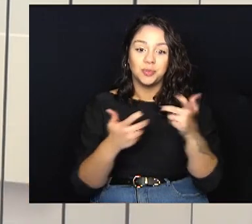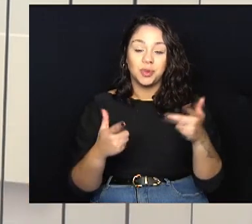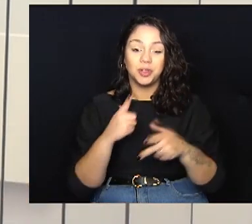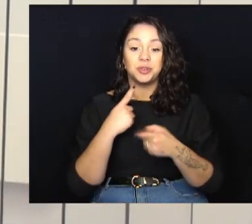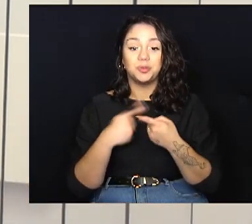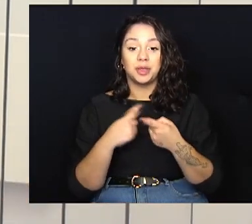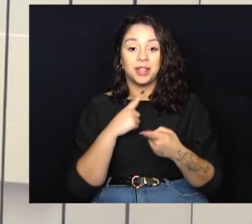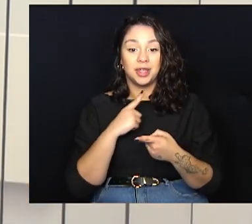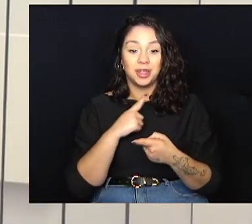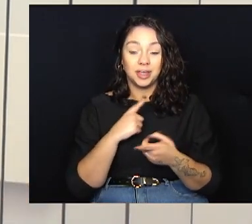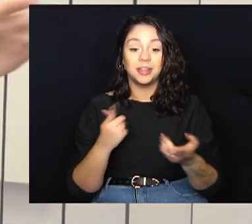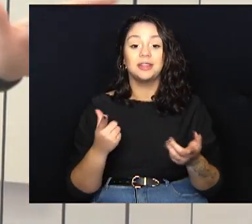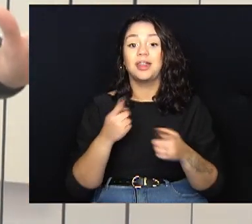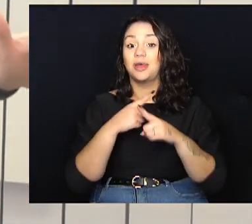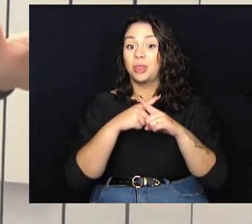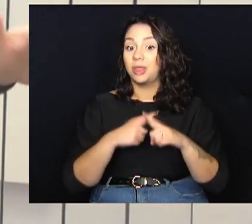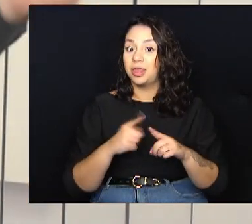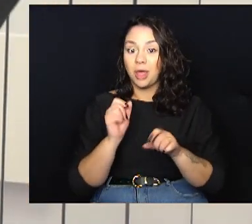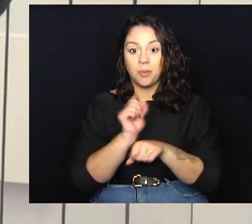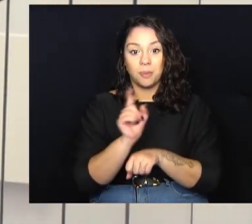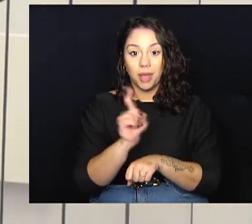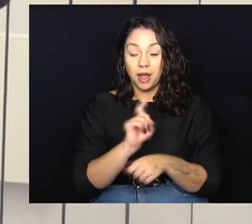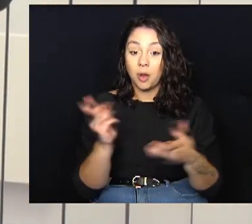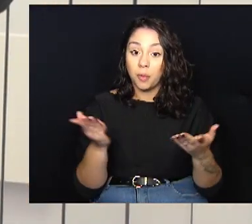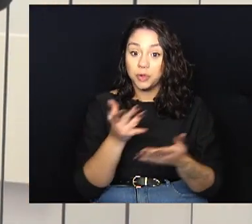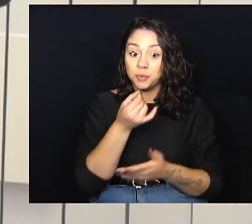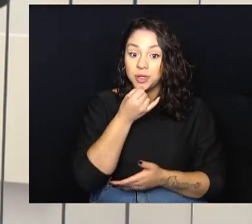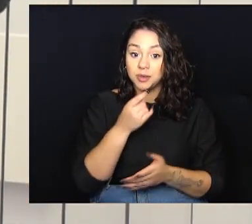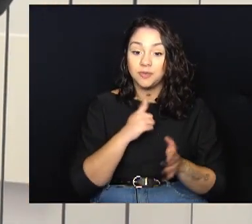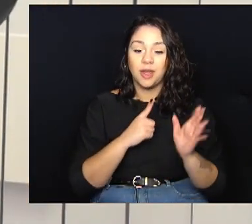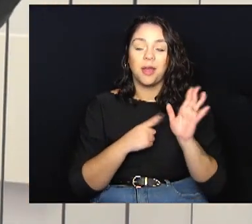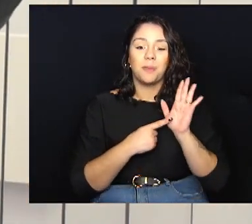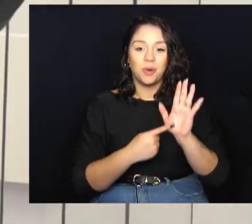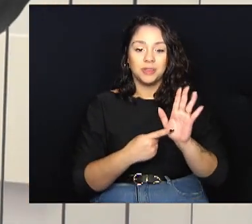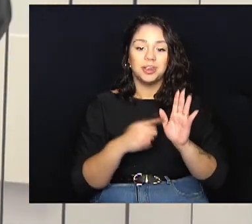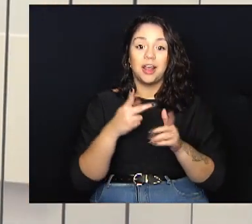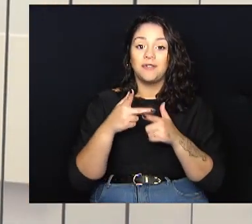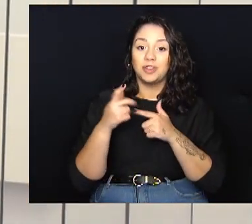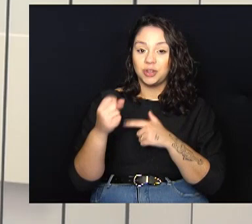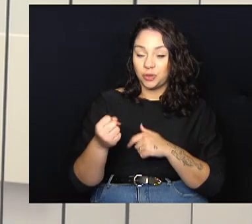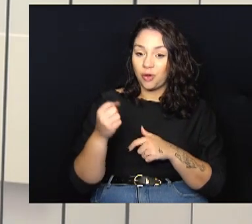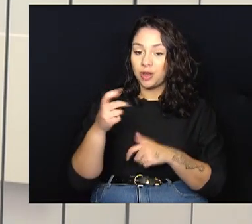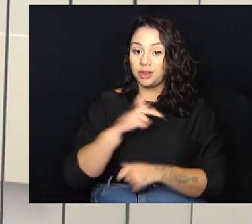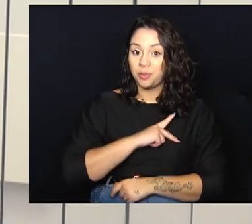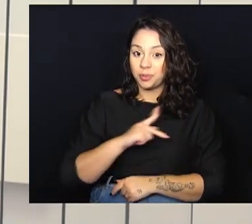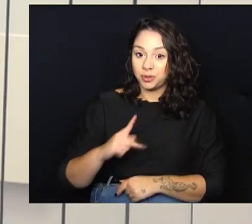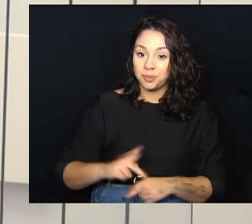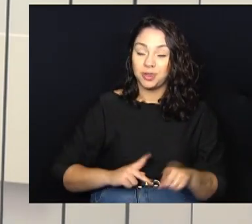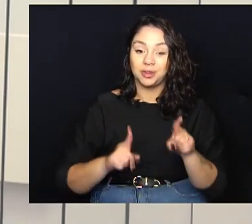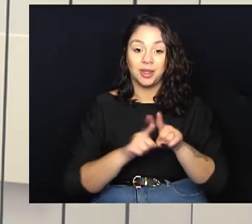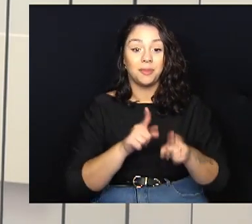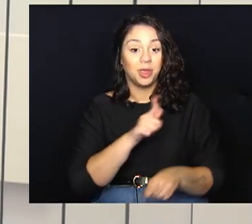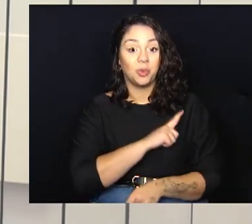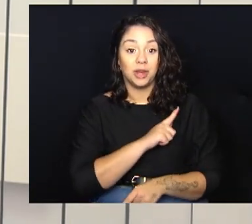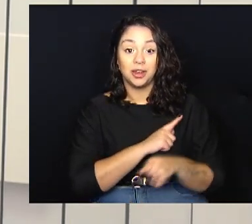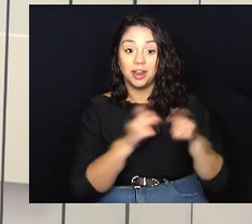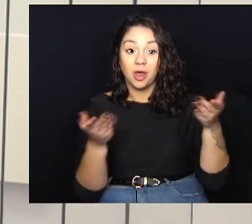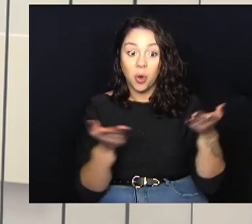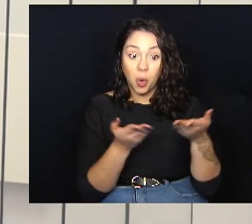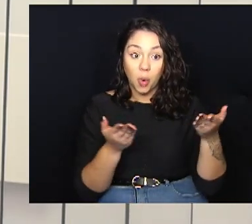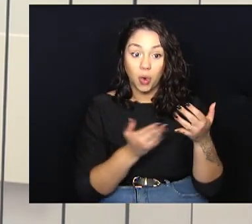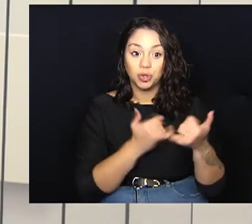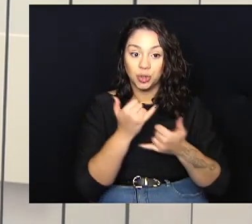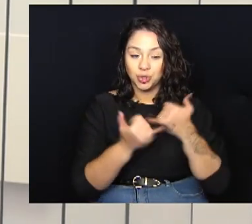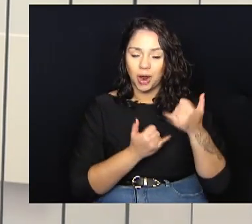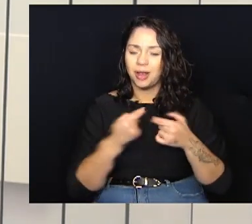Brasileiro da série B não para hoje por exemplo a gente vai mostrar a Vitória da Ponte Preta hoje O Guarani entra em campo durante